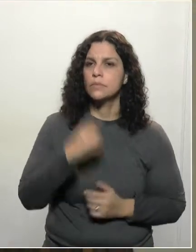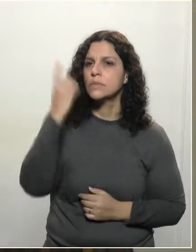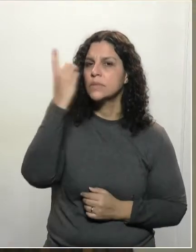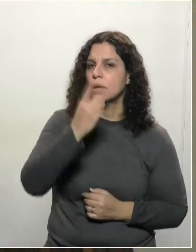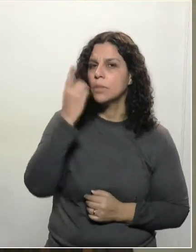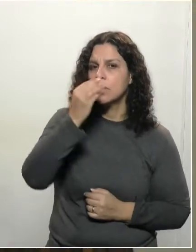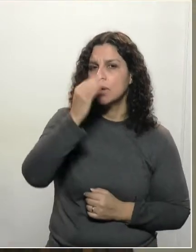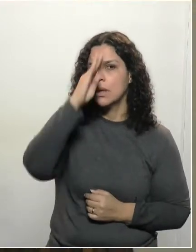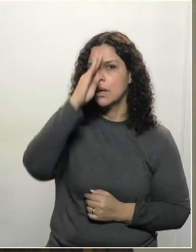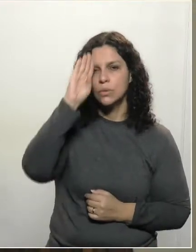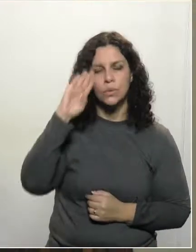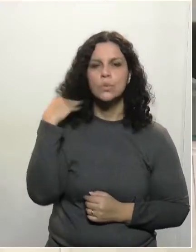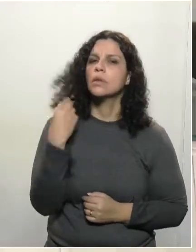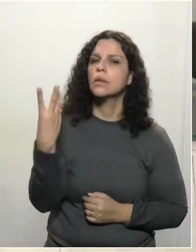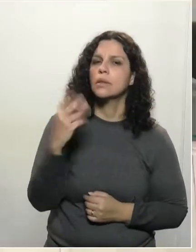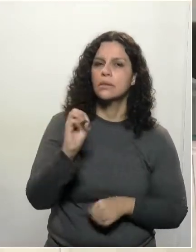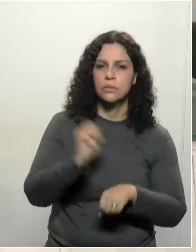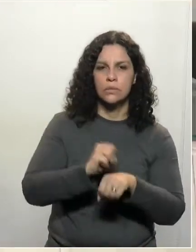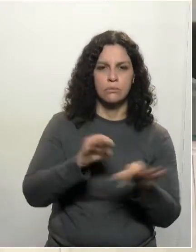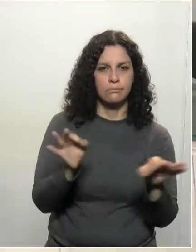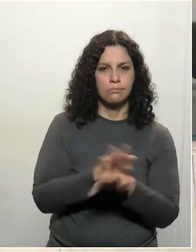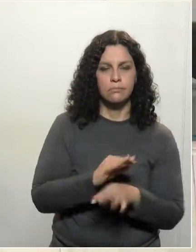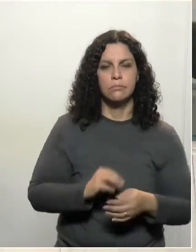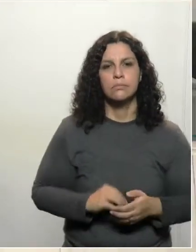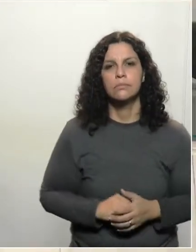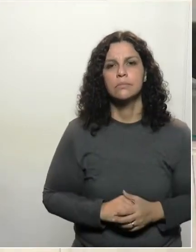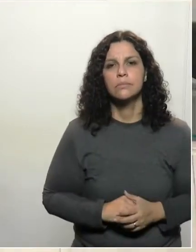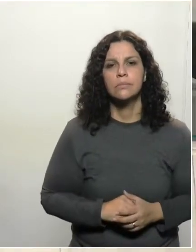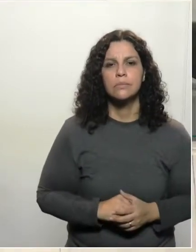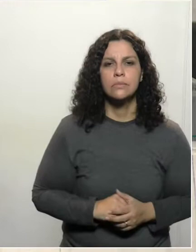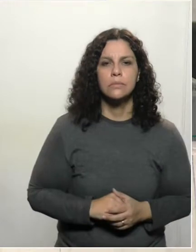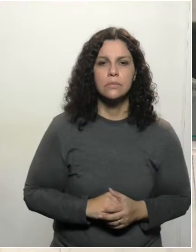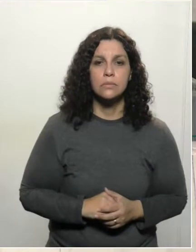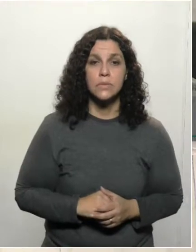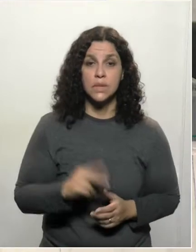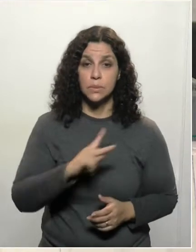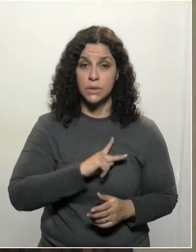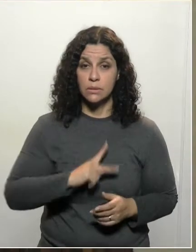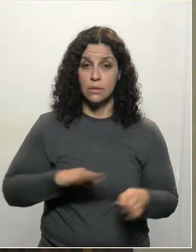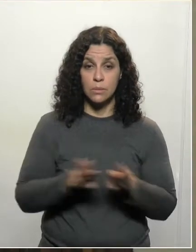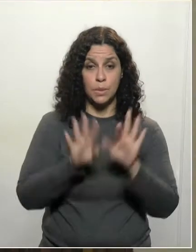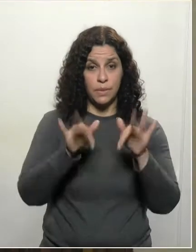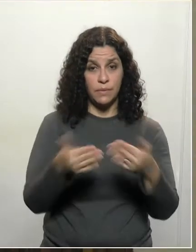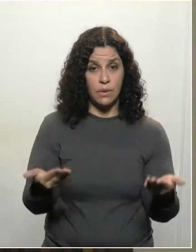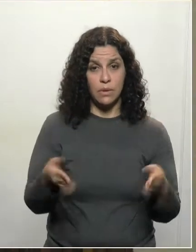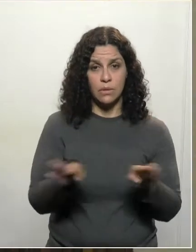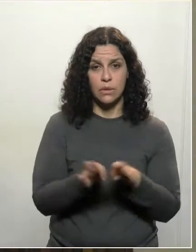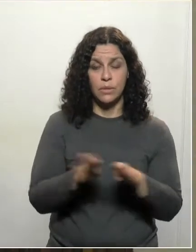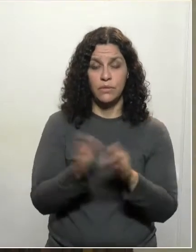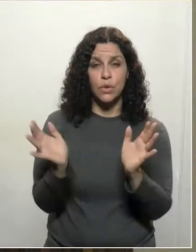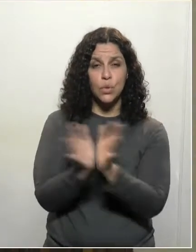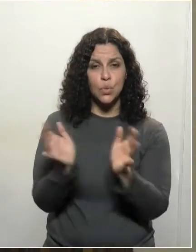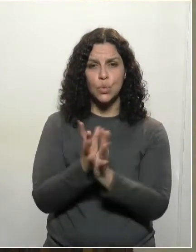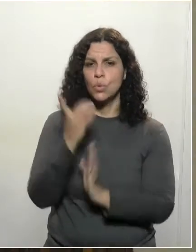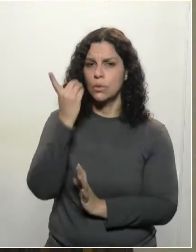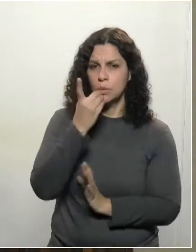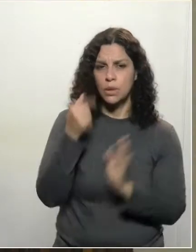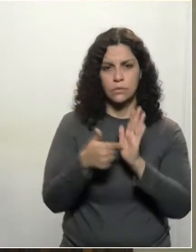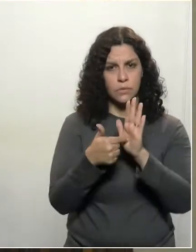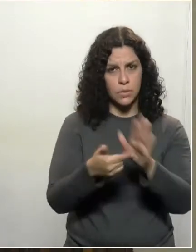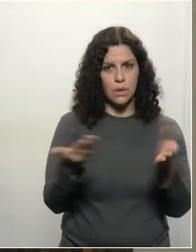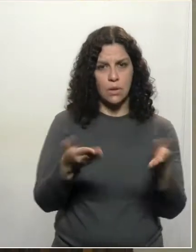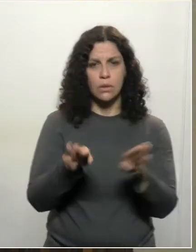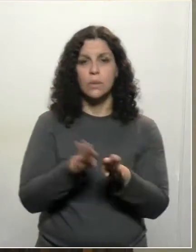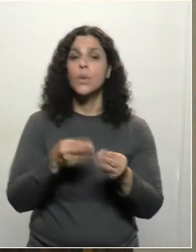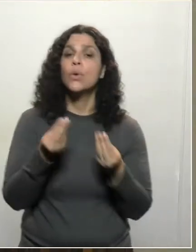Deputada Luciana, 30 segundos para concluir. Senhor presidente, só para concluir, eu vou colocar no grupo dos deputados, então, como